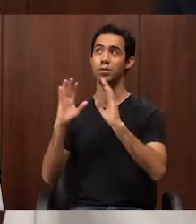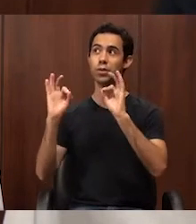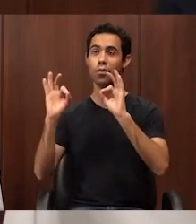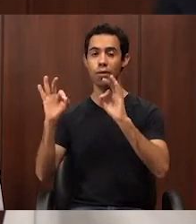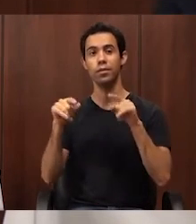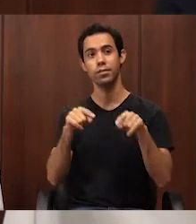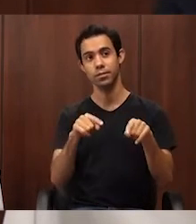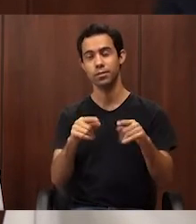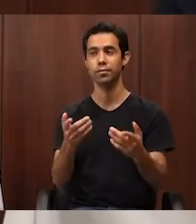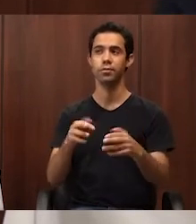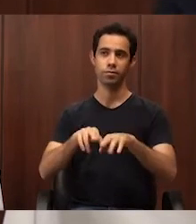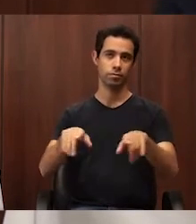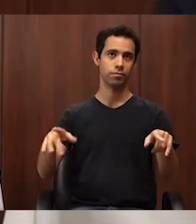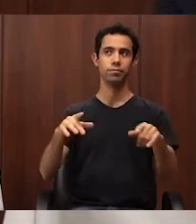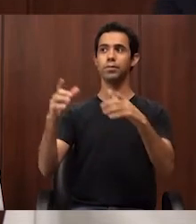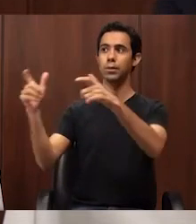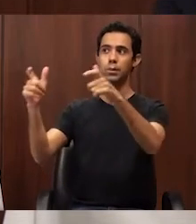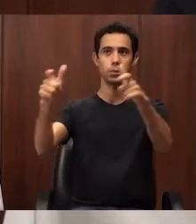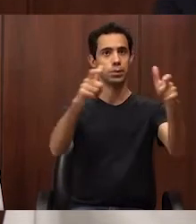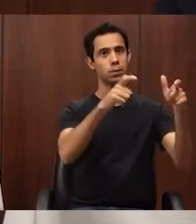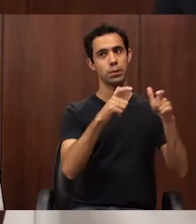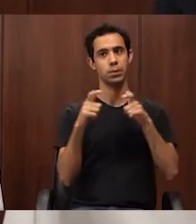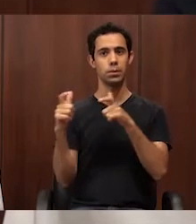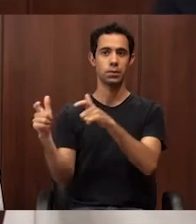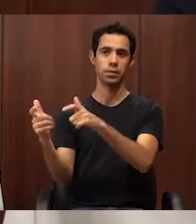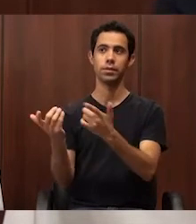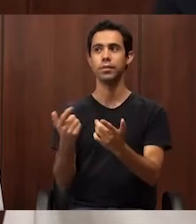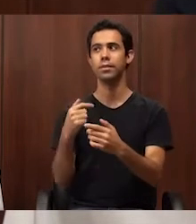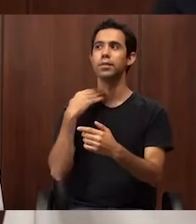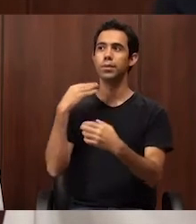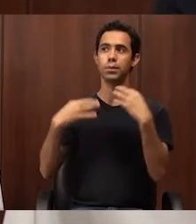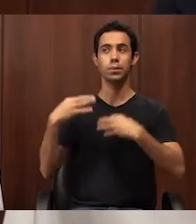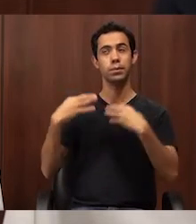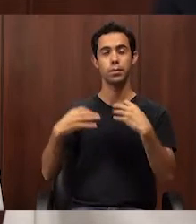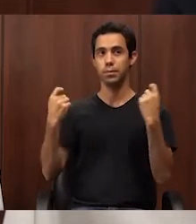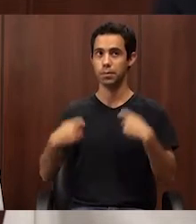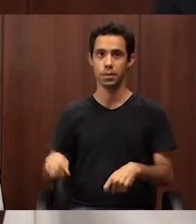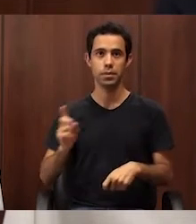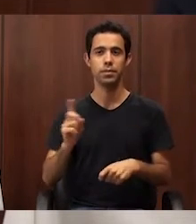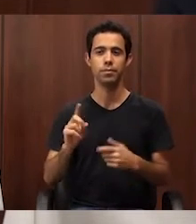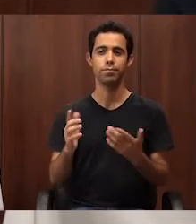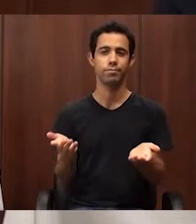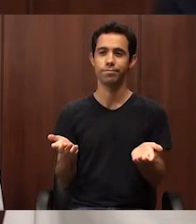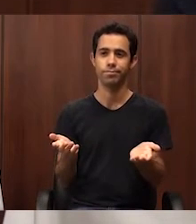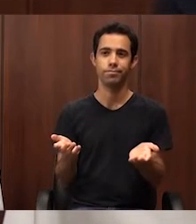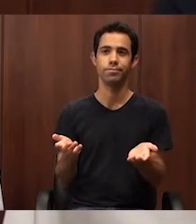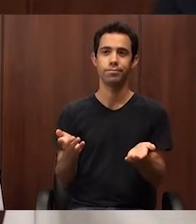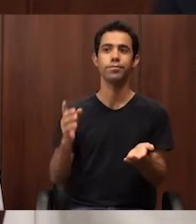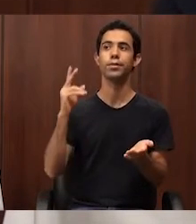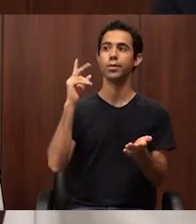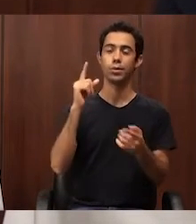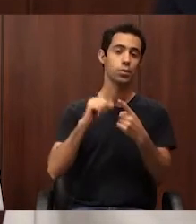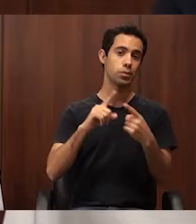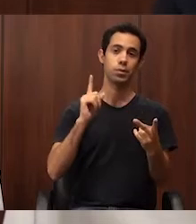atendimento especializado em todos os lugares, e não vai precisar de intervenção judicial. mais uma ou duas